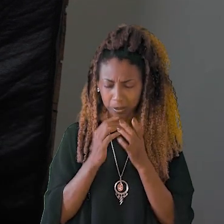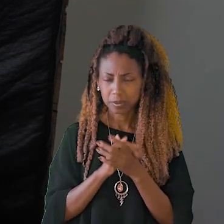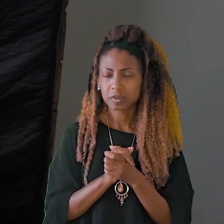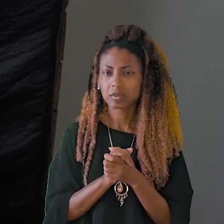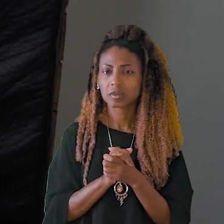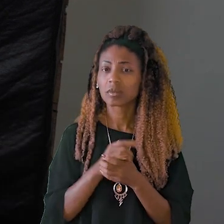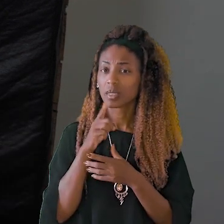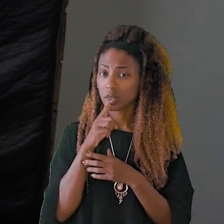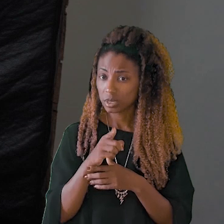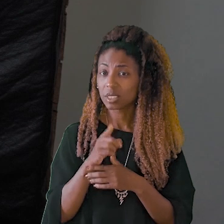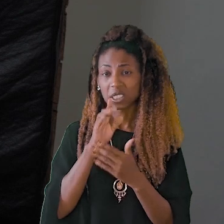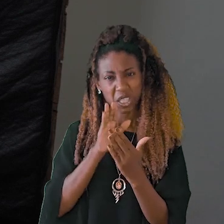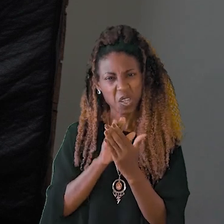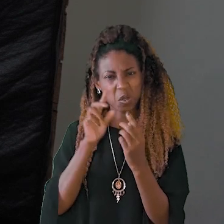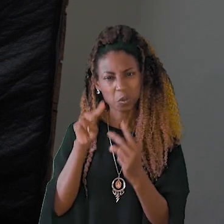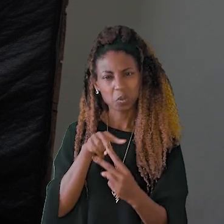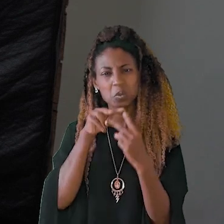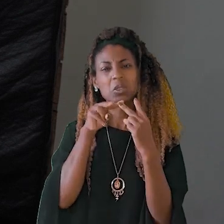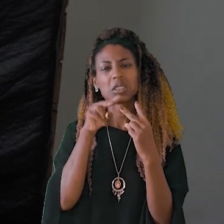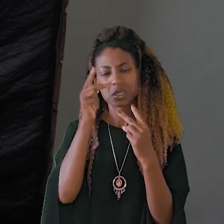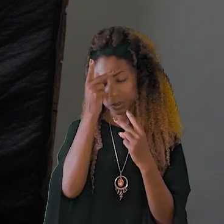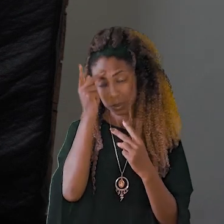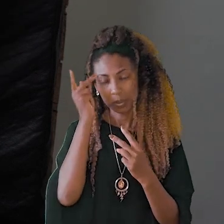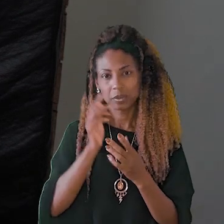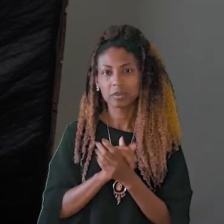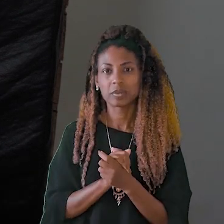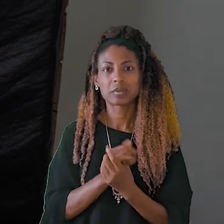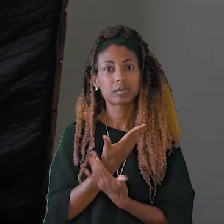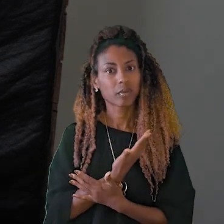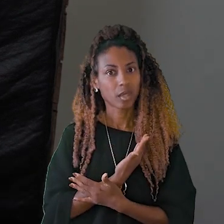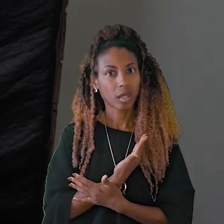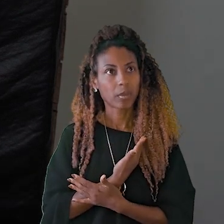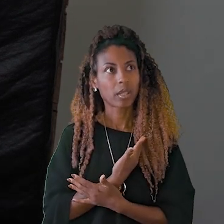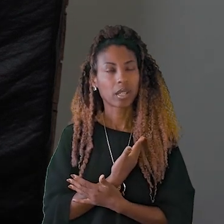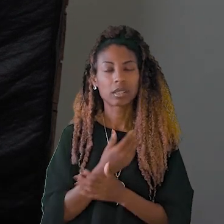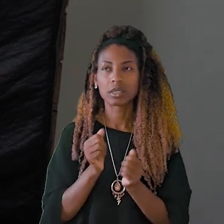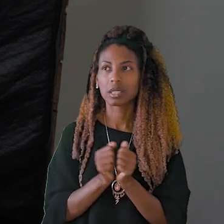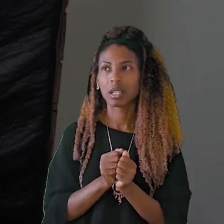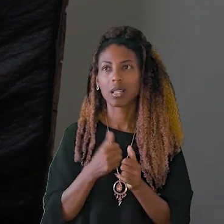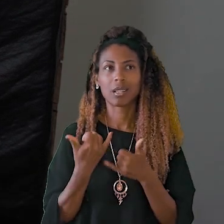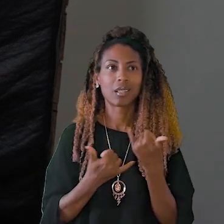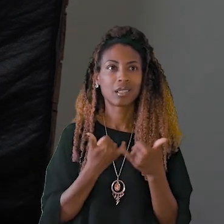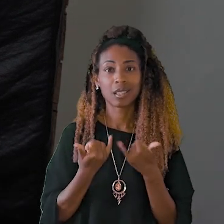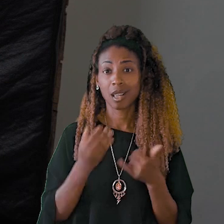E ele falou assim, você vai estar de frente com essa pessoa. Aí eu lembro que uma amiga minha tava na hora, e aí ela brincou, ela falou assim, Beyoncé.